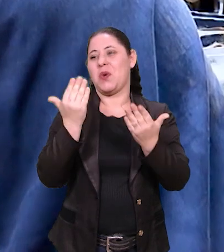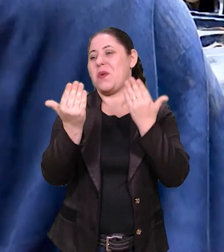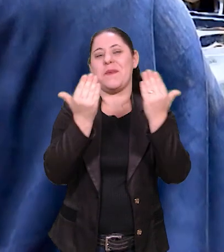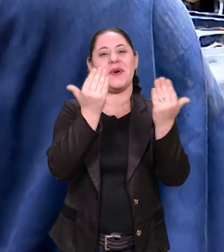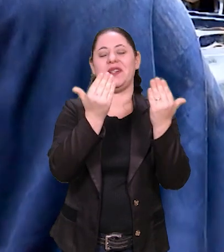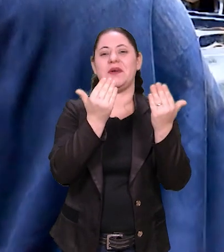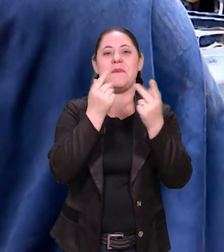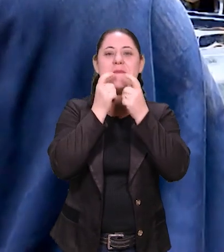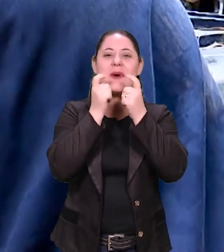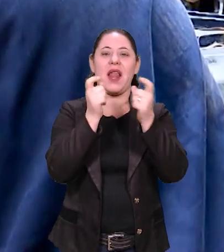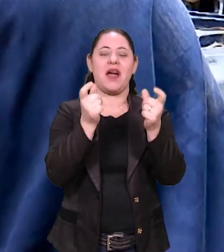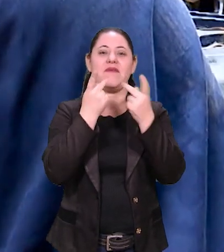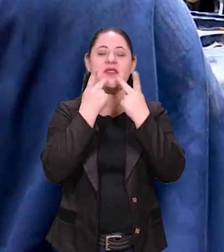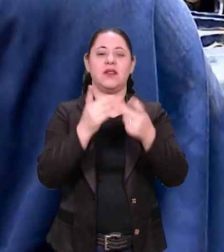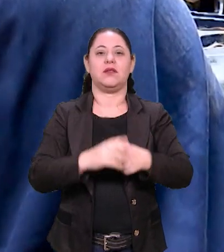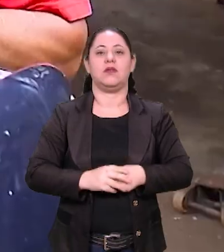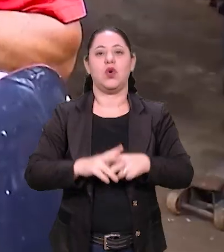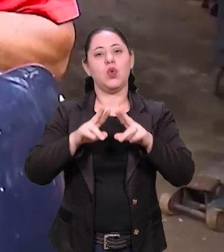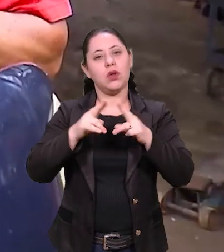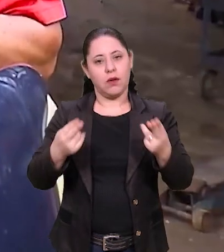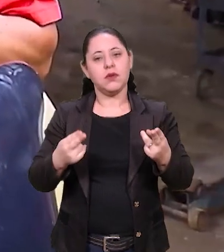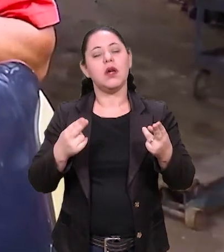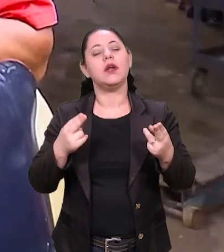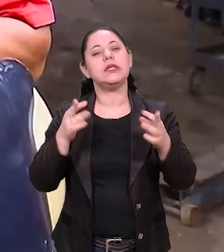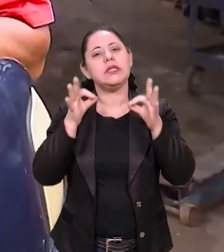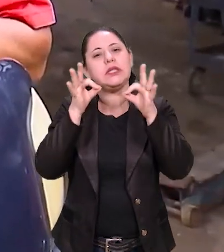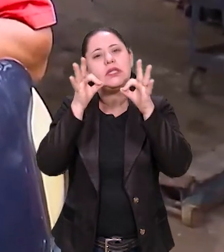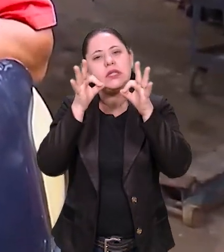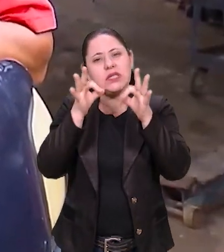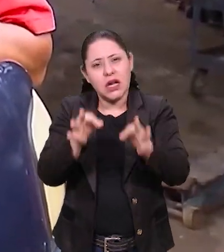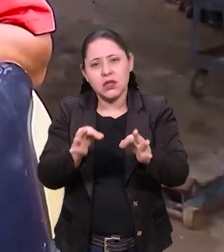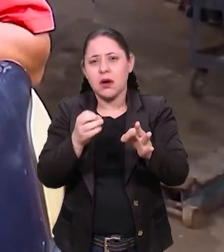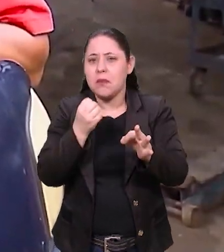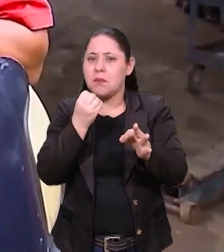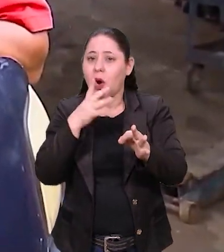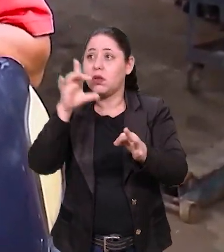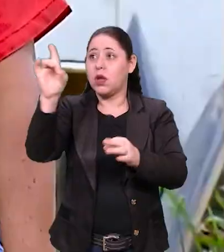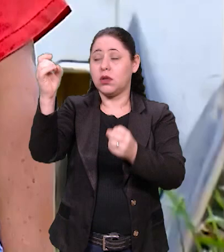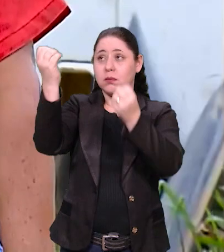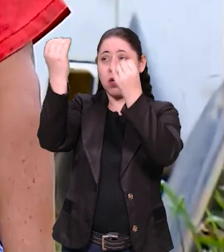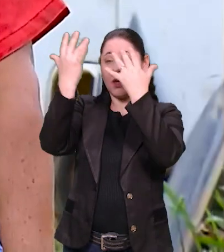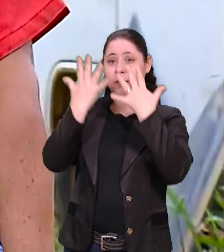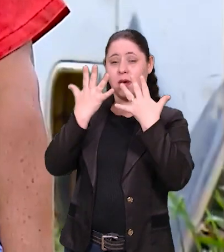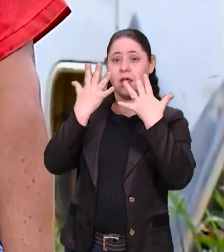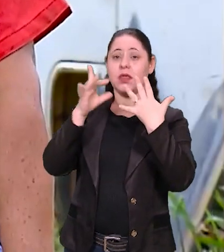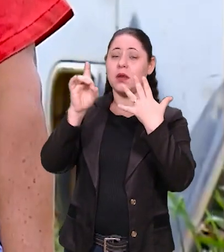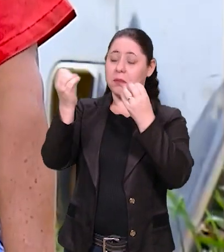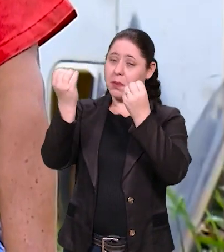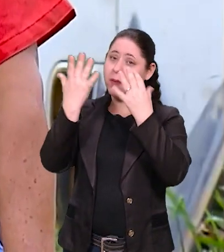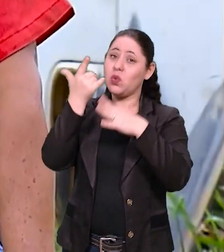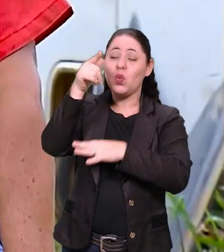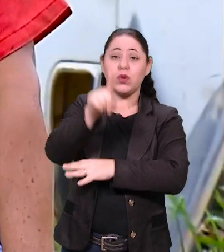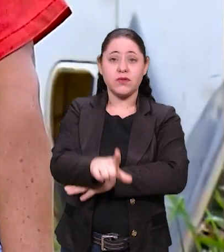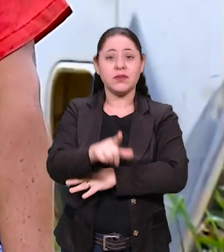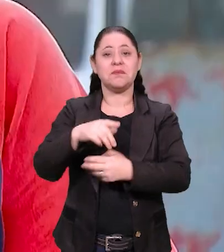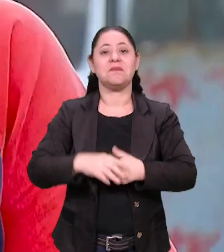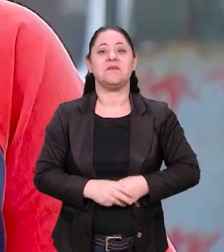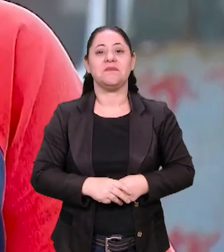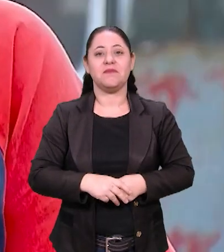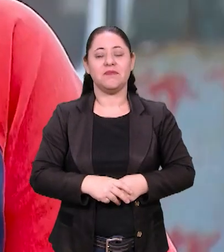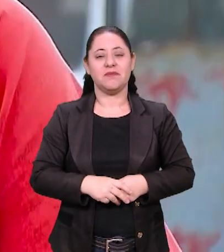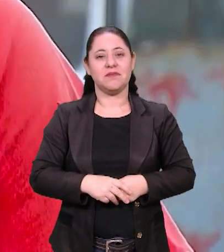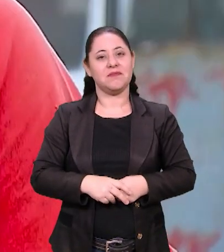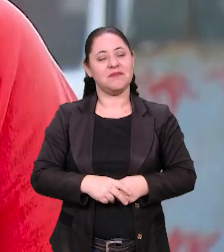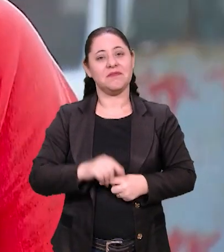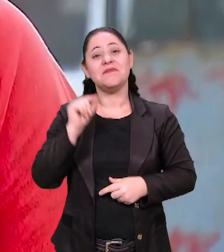honestidade compensa, entendeu? Compensa tanto que Deus me abençoou. Deus me abençoa até hoje, né? E tanto que aí,